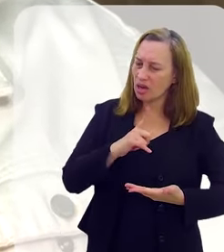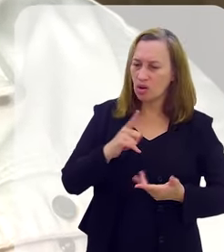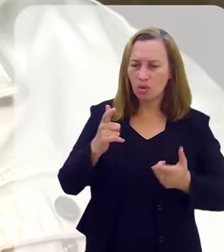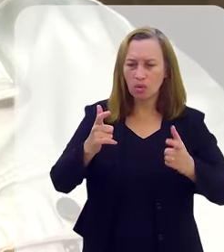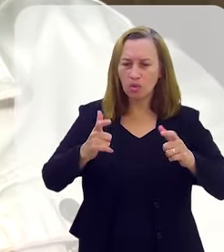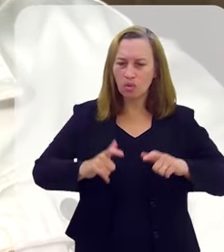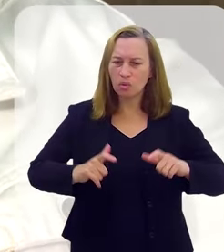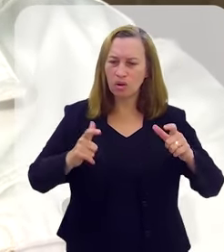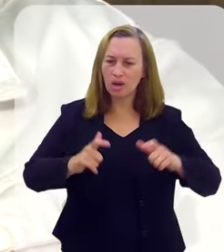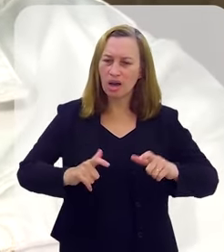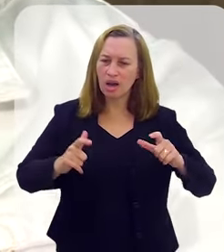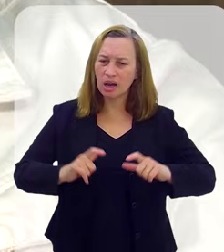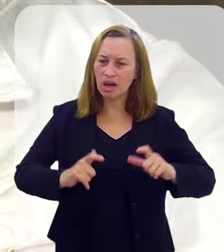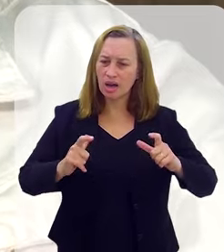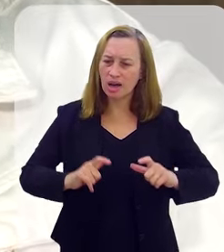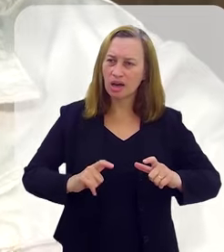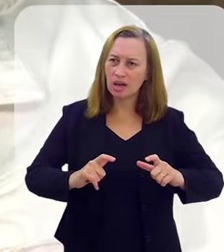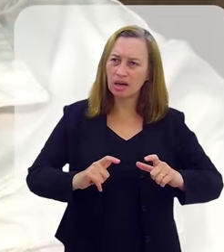assentar,